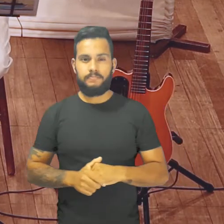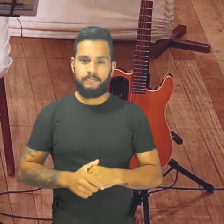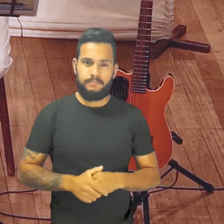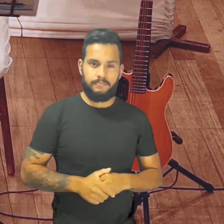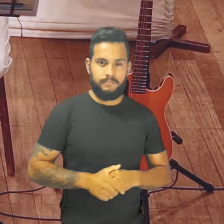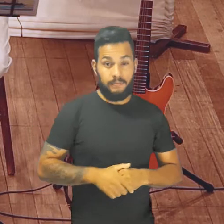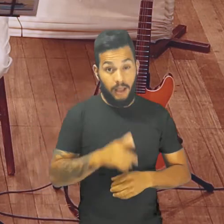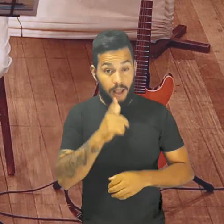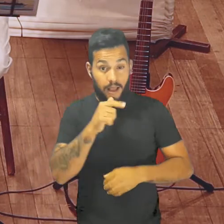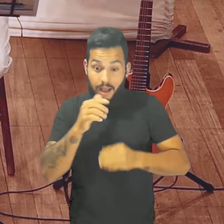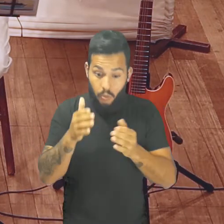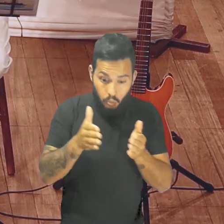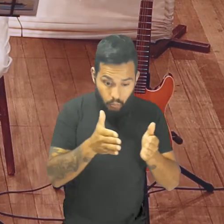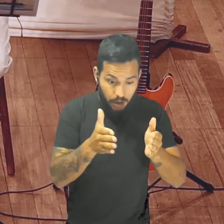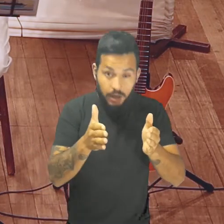Água que queremos